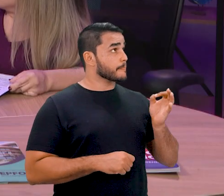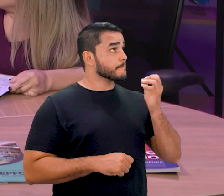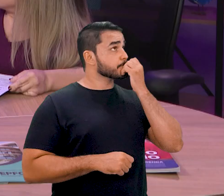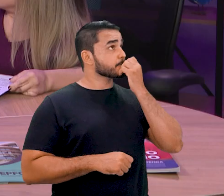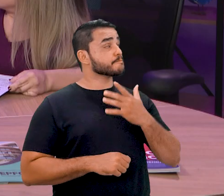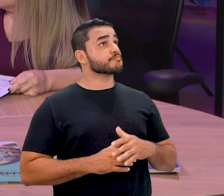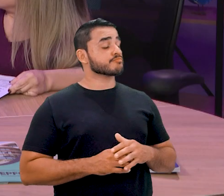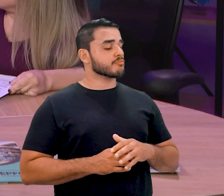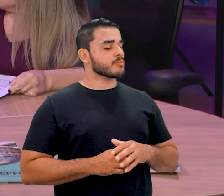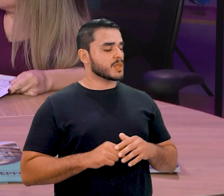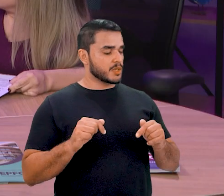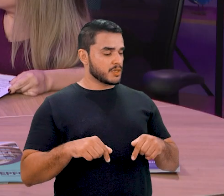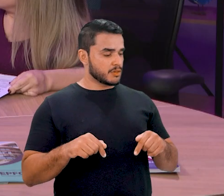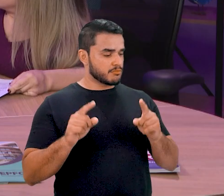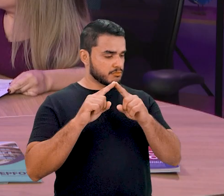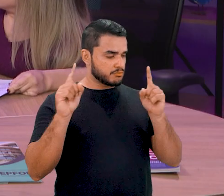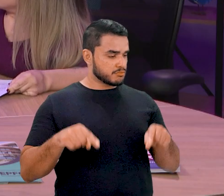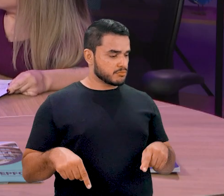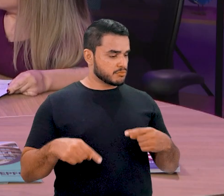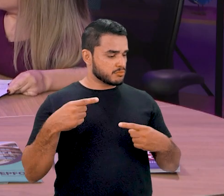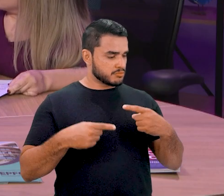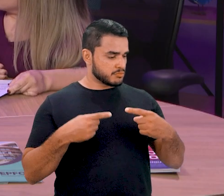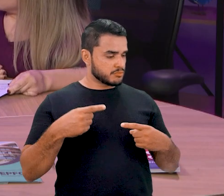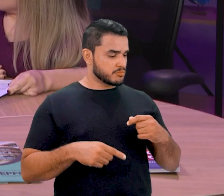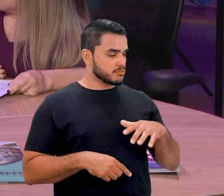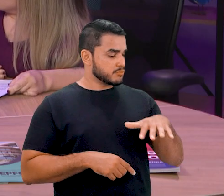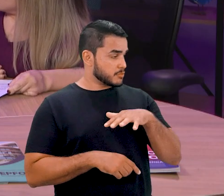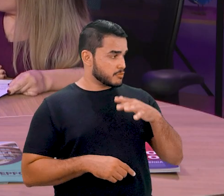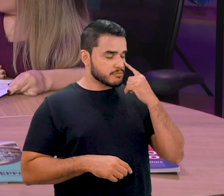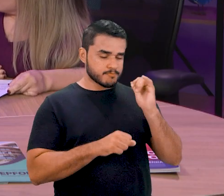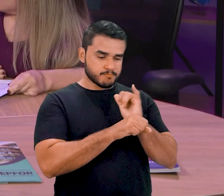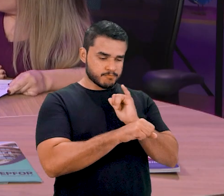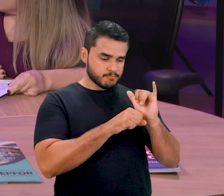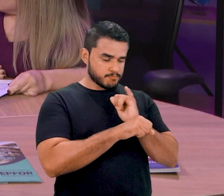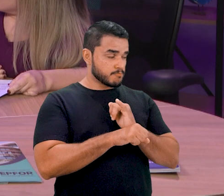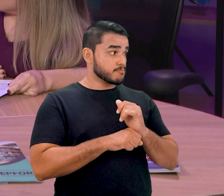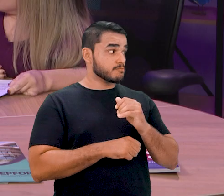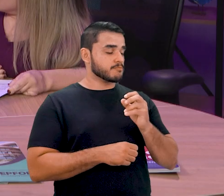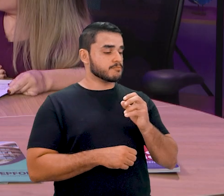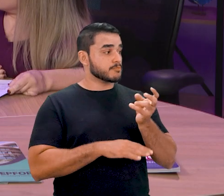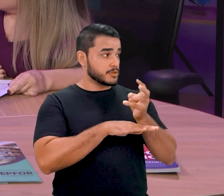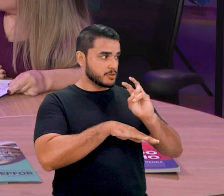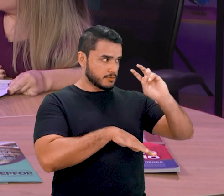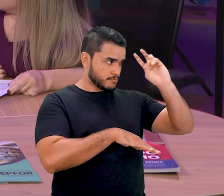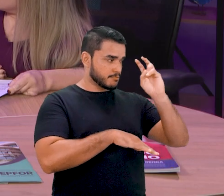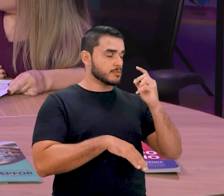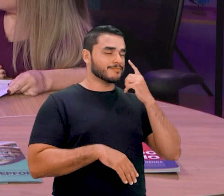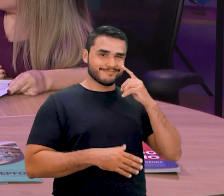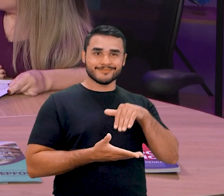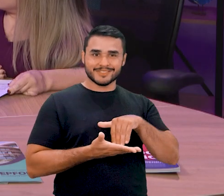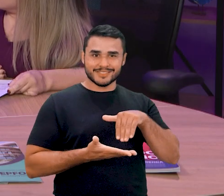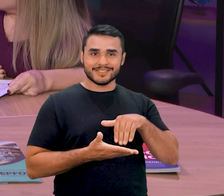que atualmente a gente tem trabalhado muito em articulação com a Secretaria de Cultura, não